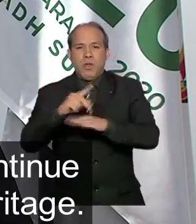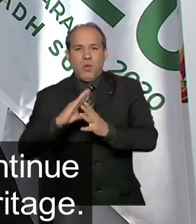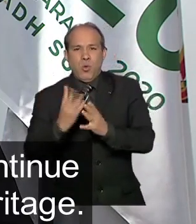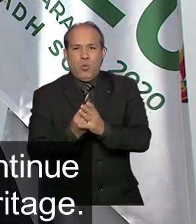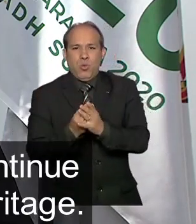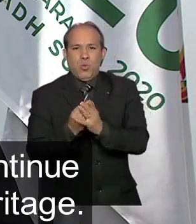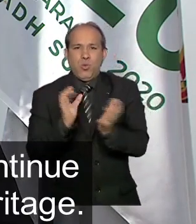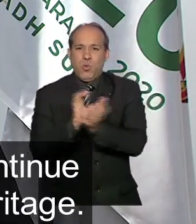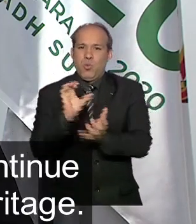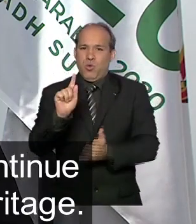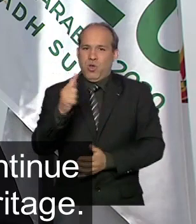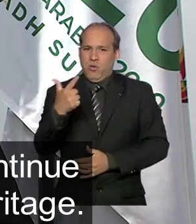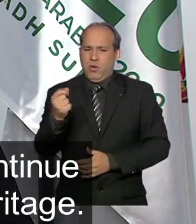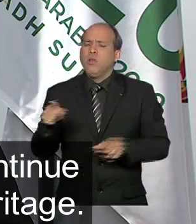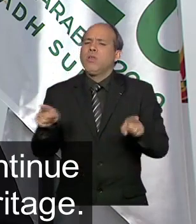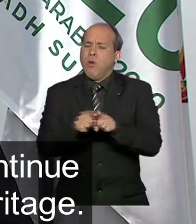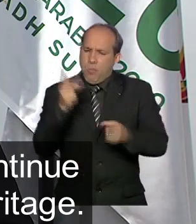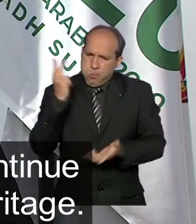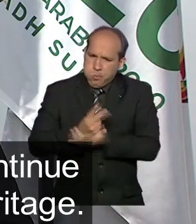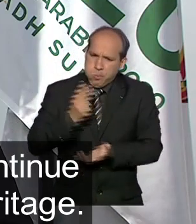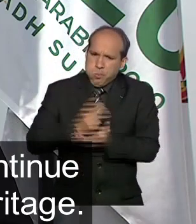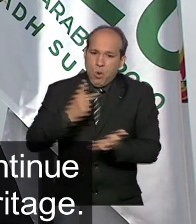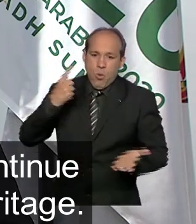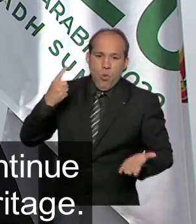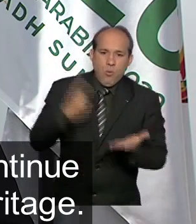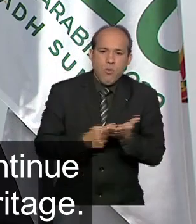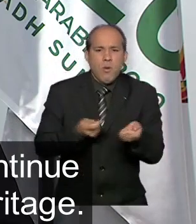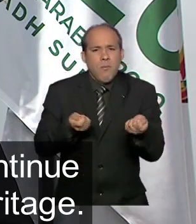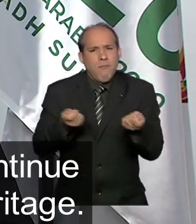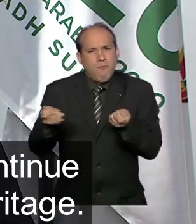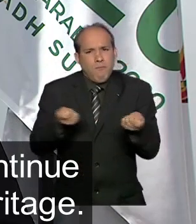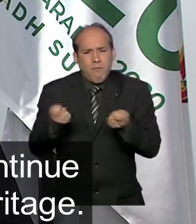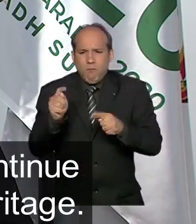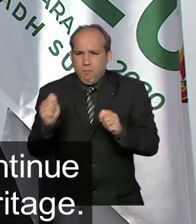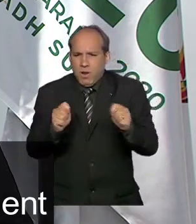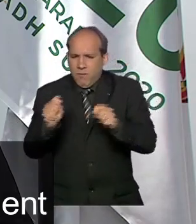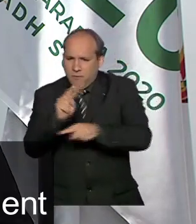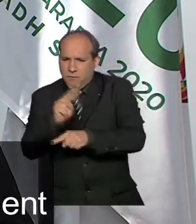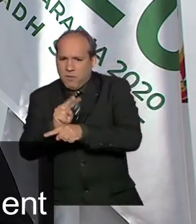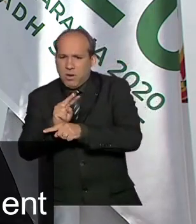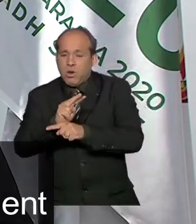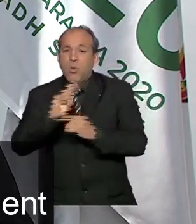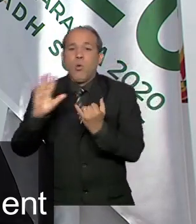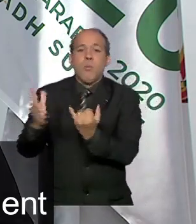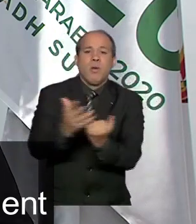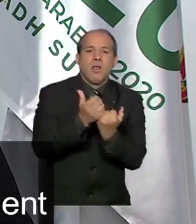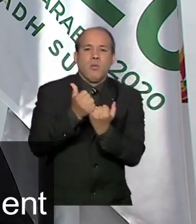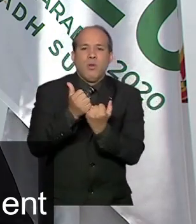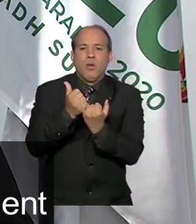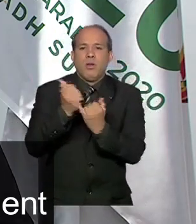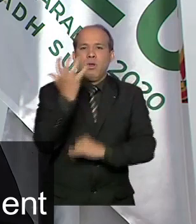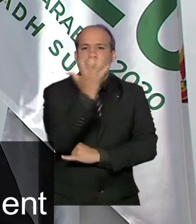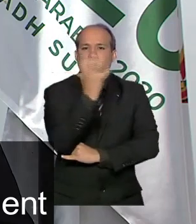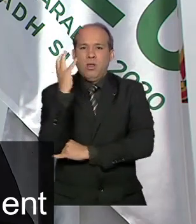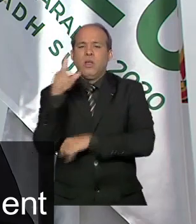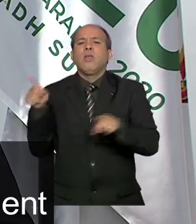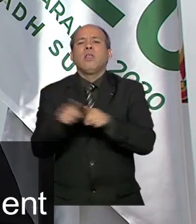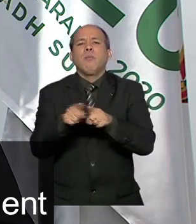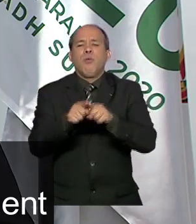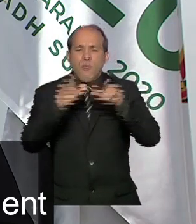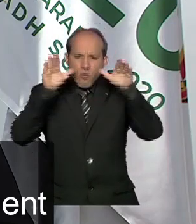mantemos um filme compromisso de continuar a preservar nosso patrimônio ambiental também mantemos a